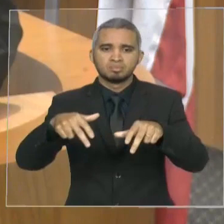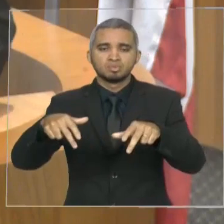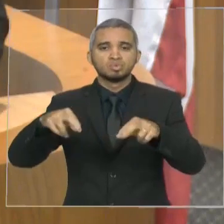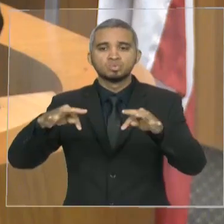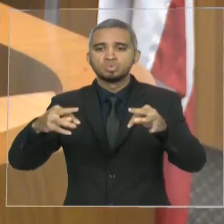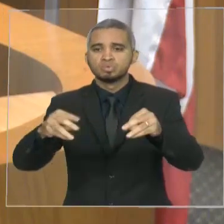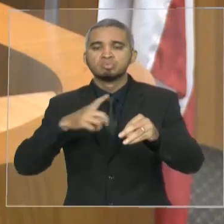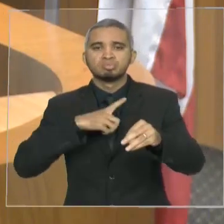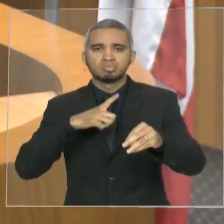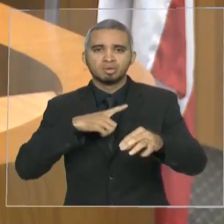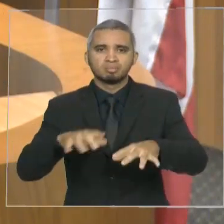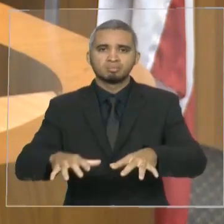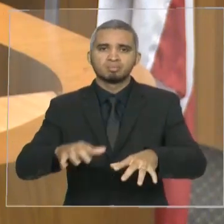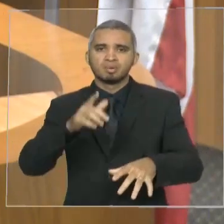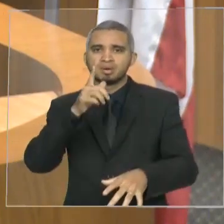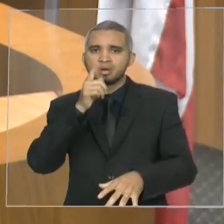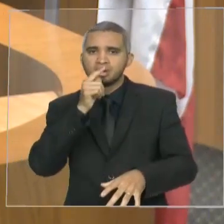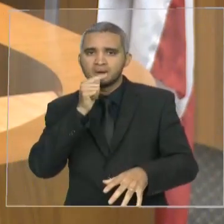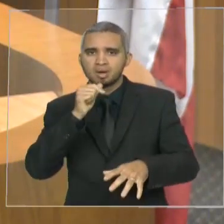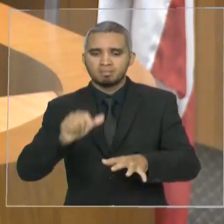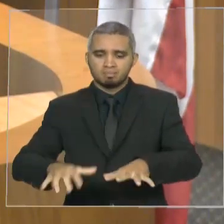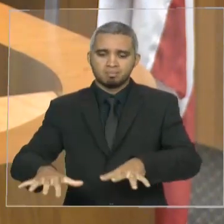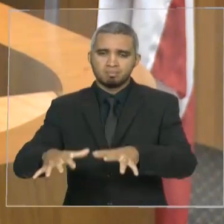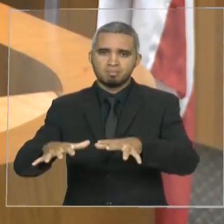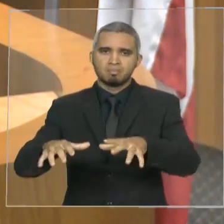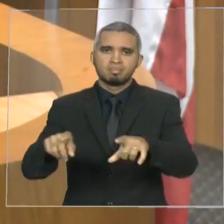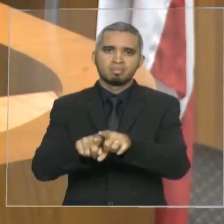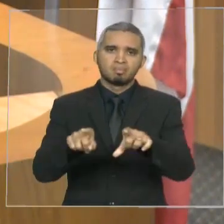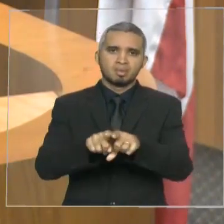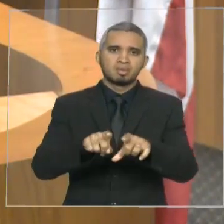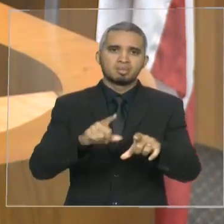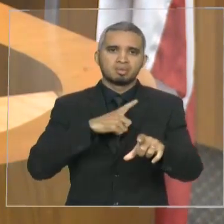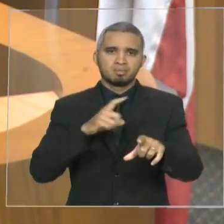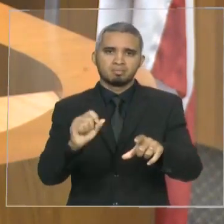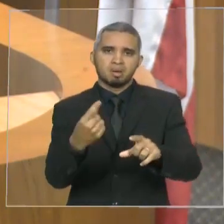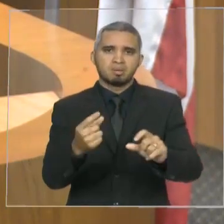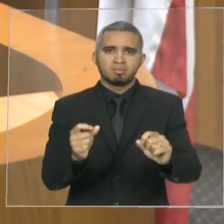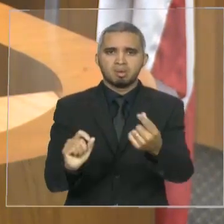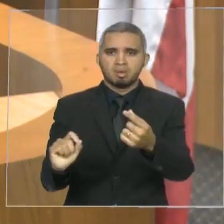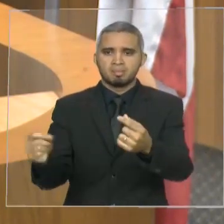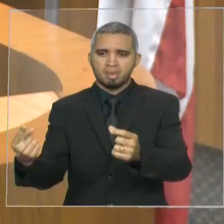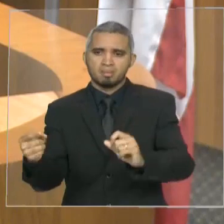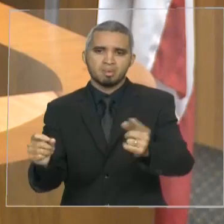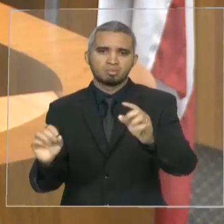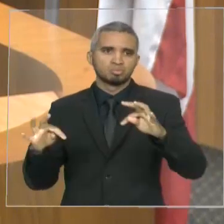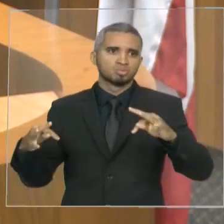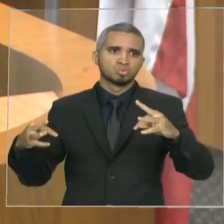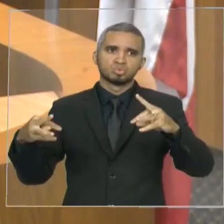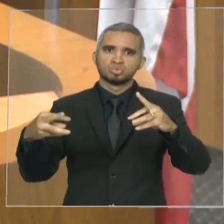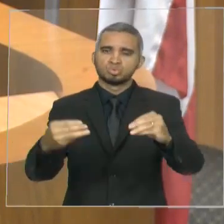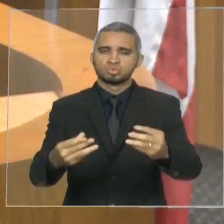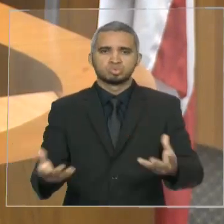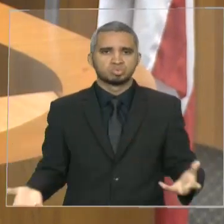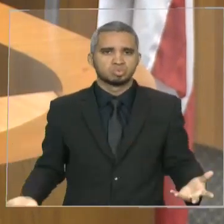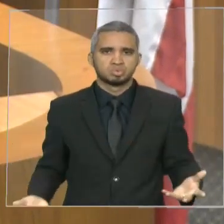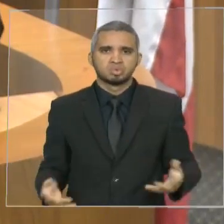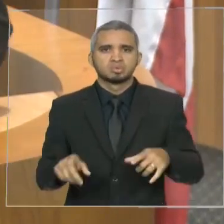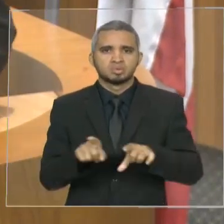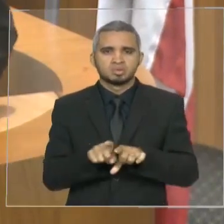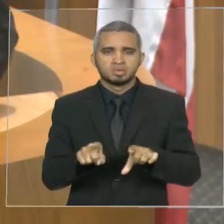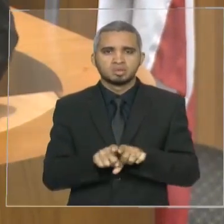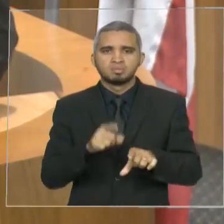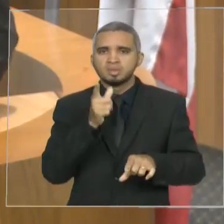lama. E com esse aumento das chuvas e o aumento do nível do rio